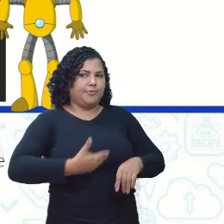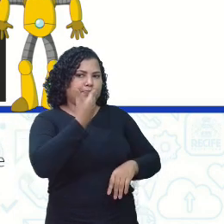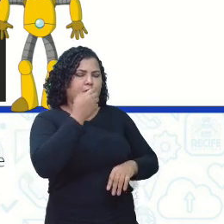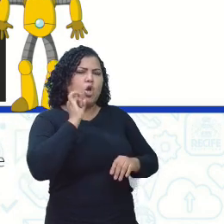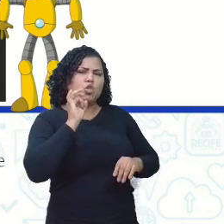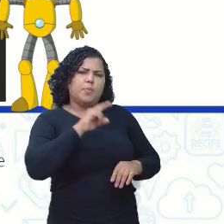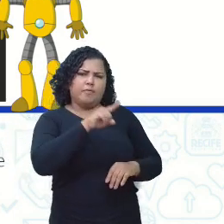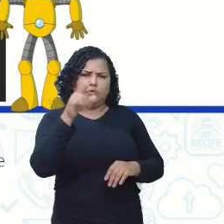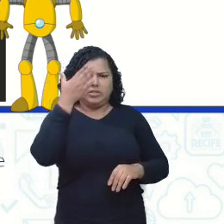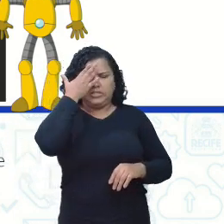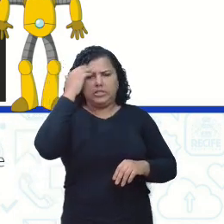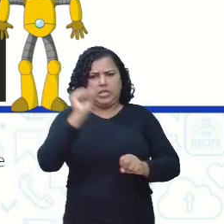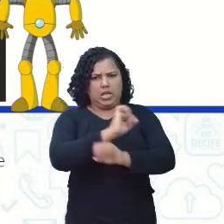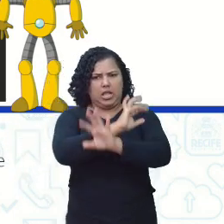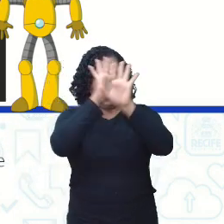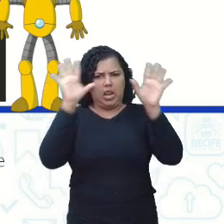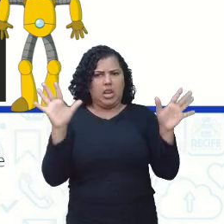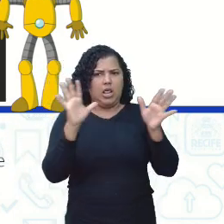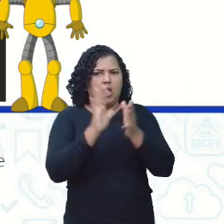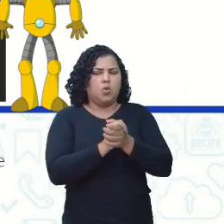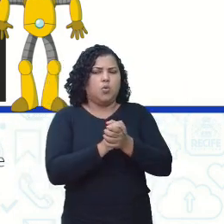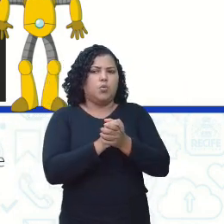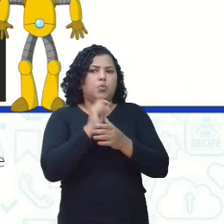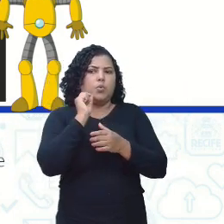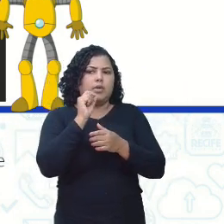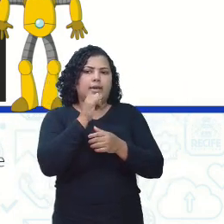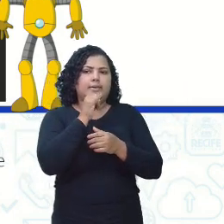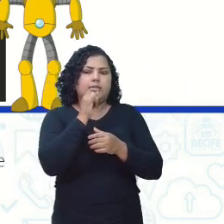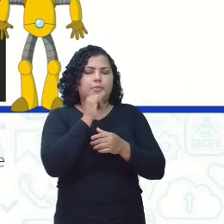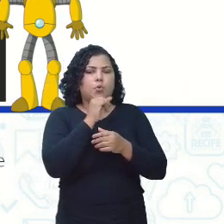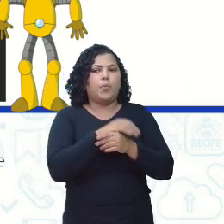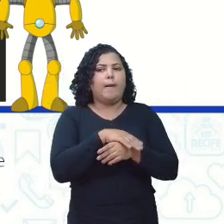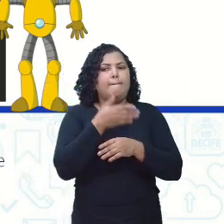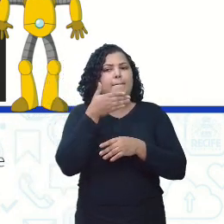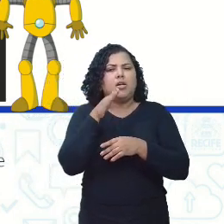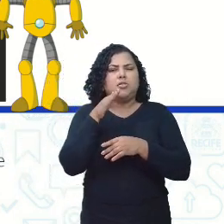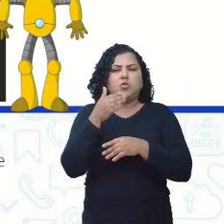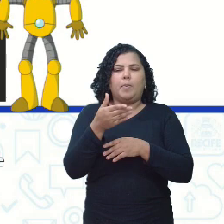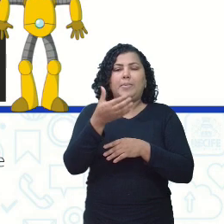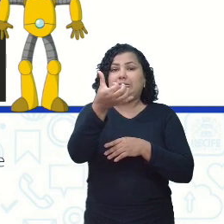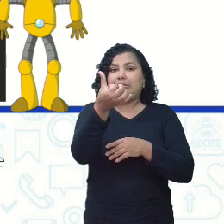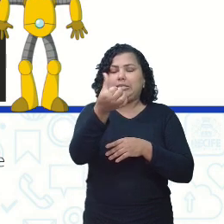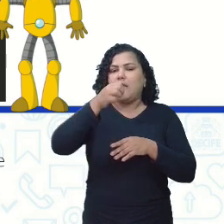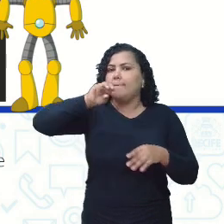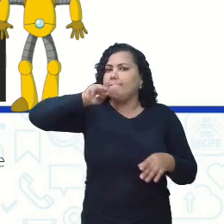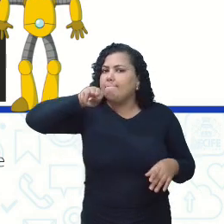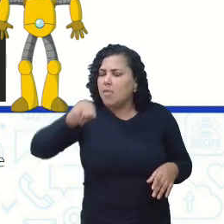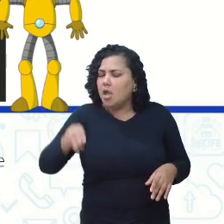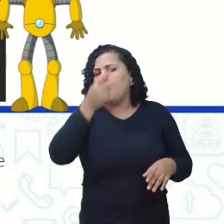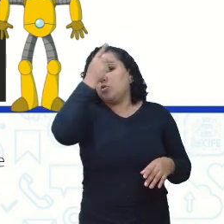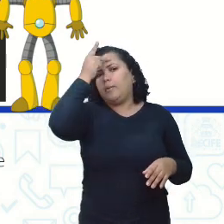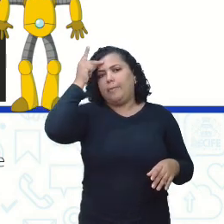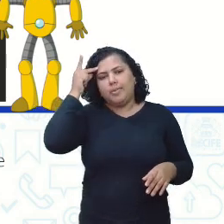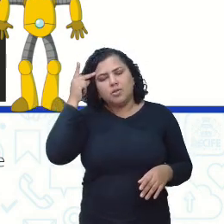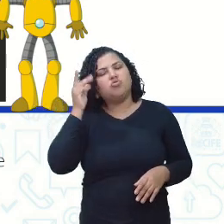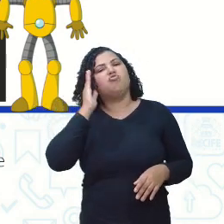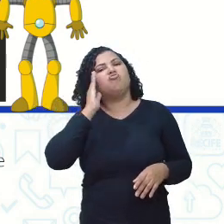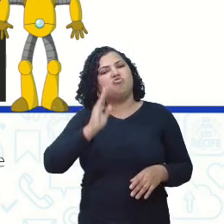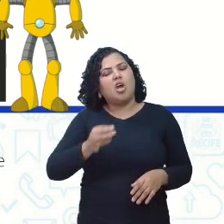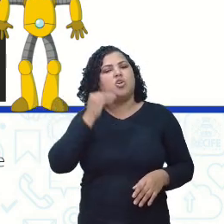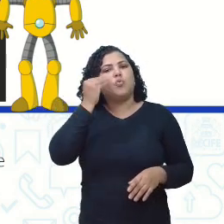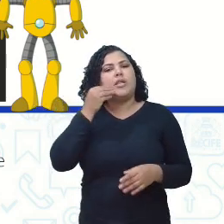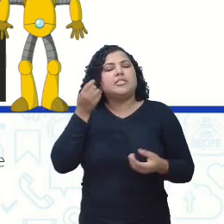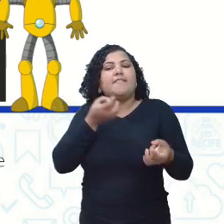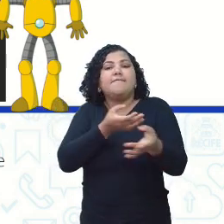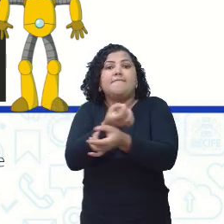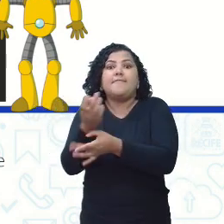para vocês terem uma ideia, as estimativas é que cerca de 6 milhões de pessoas foram, né, comercializadas para o Brasil,